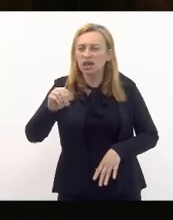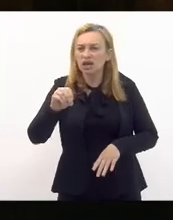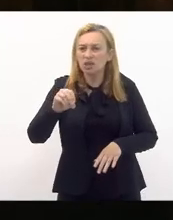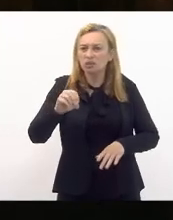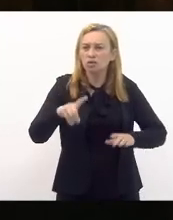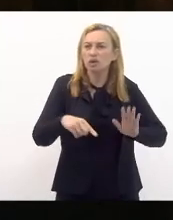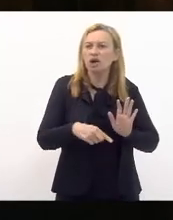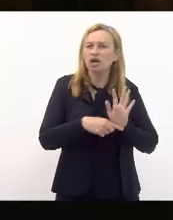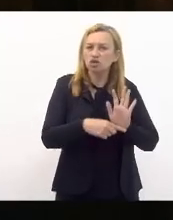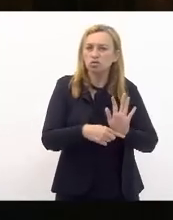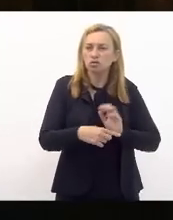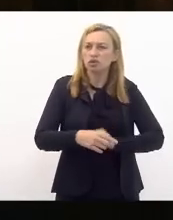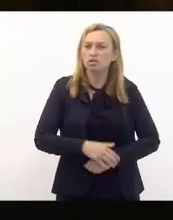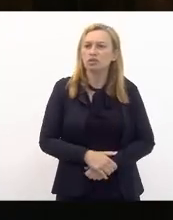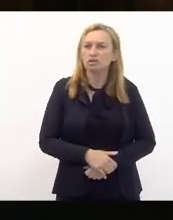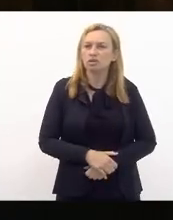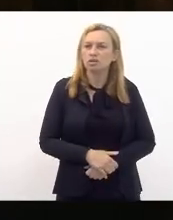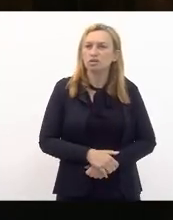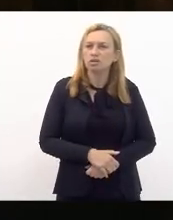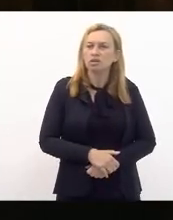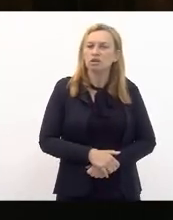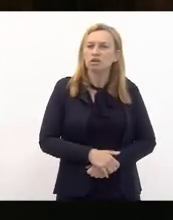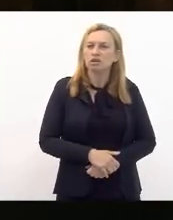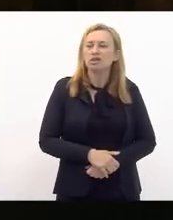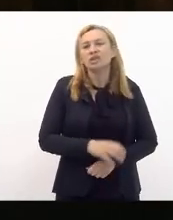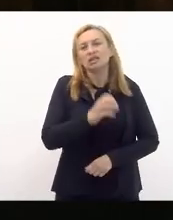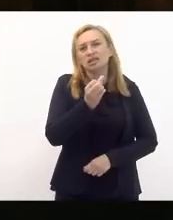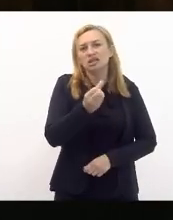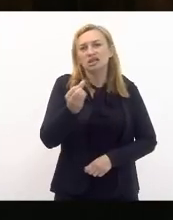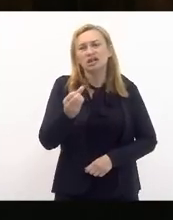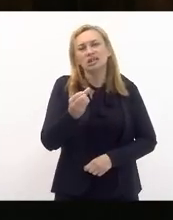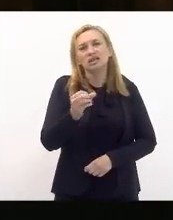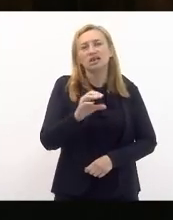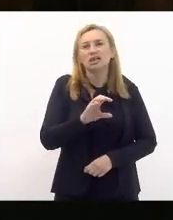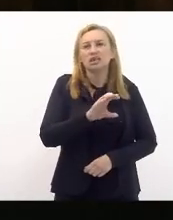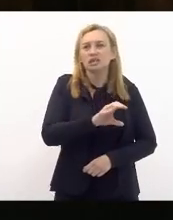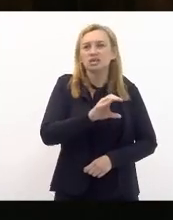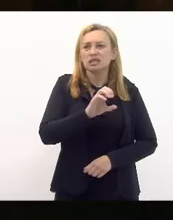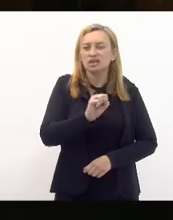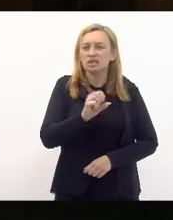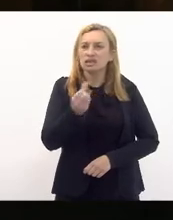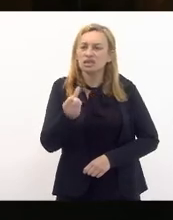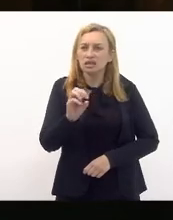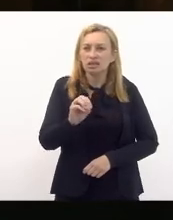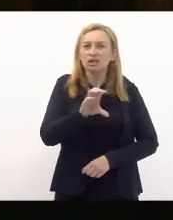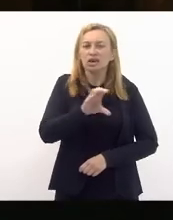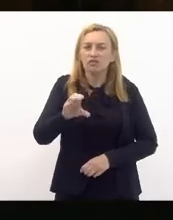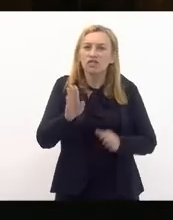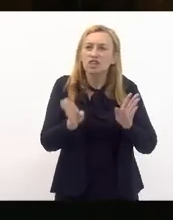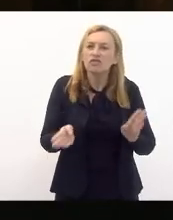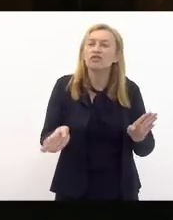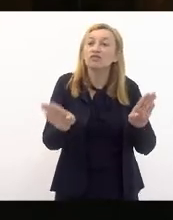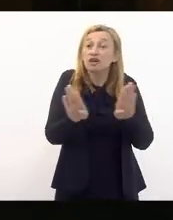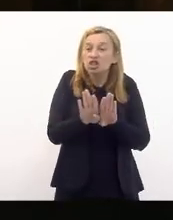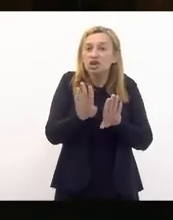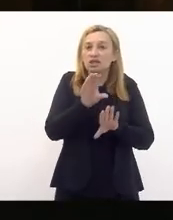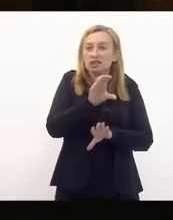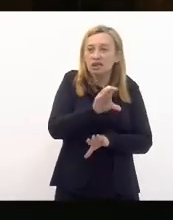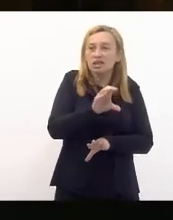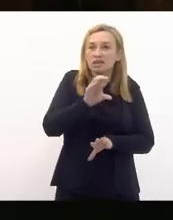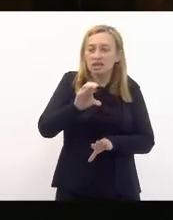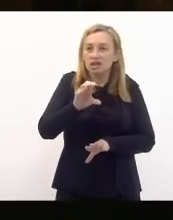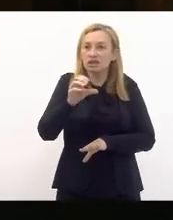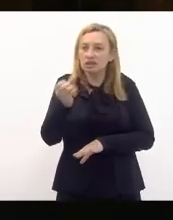atendimentos mensais CDC tá fechado a população têm batido à porta do ccdc de